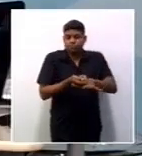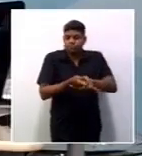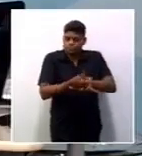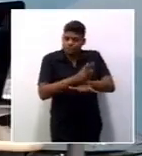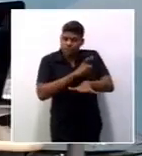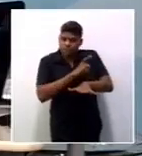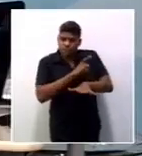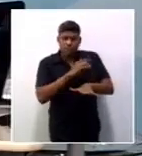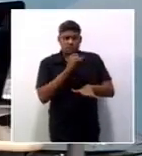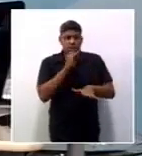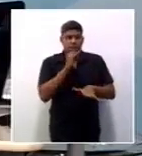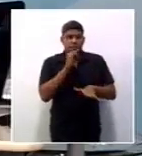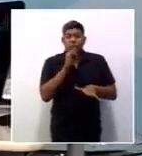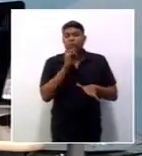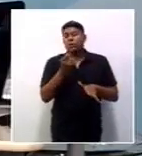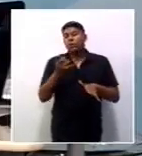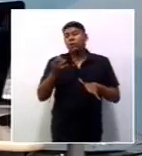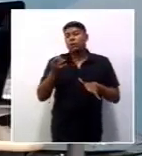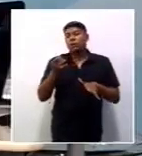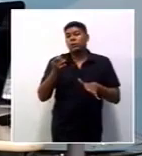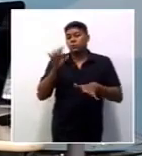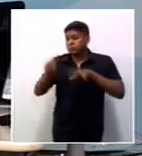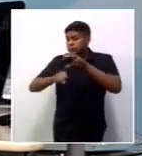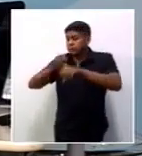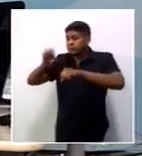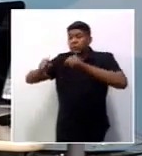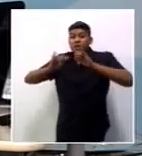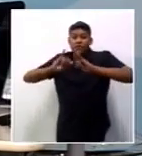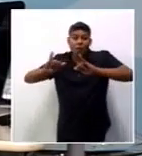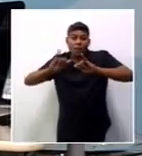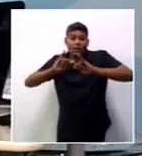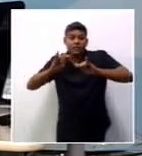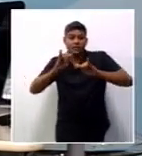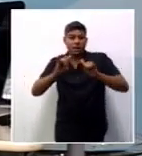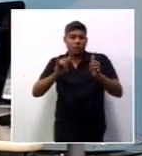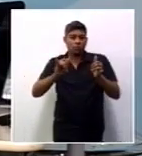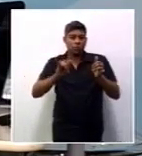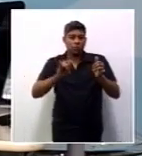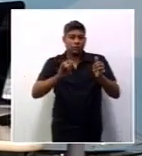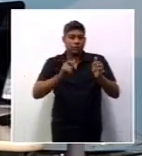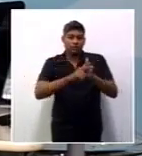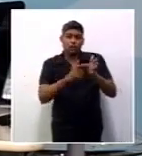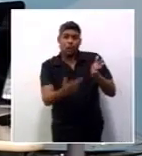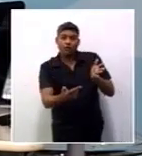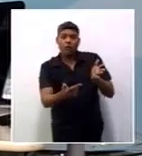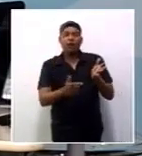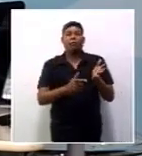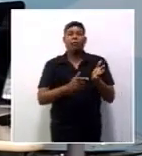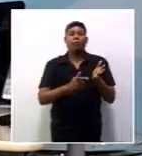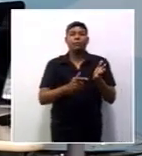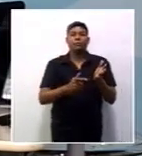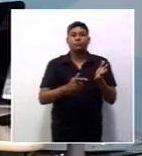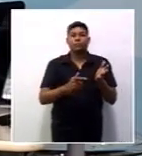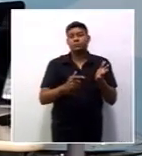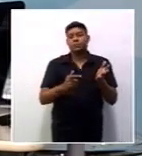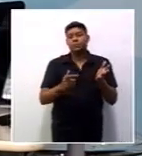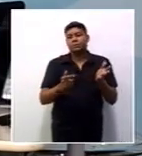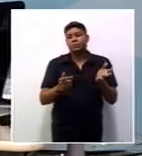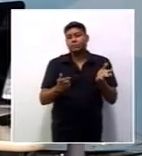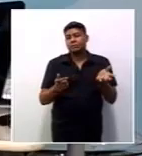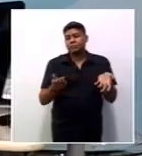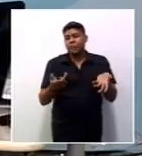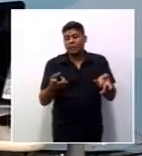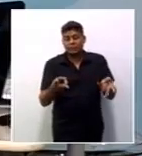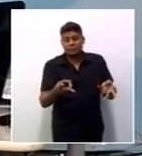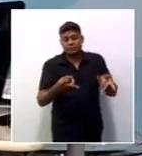a gente vai lá, busca notícia num jornal e depara com uma